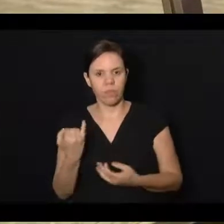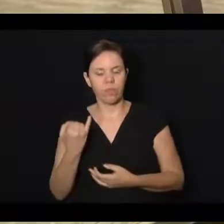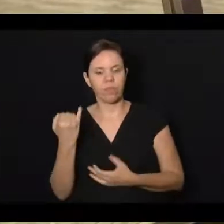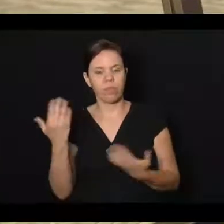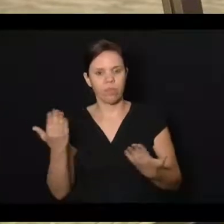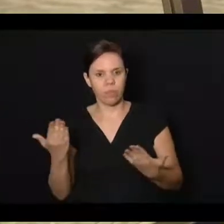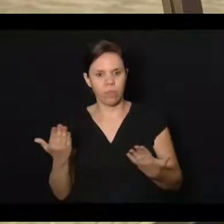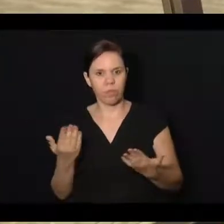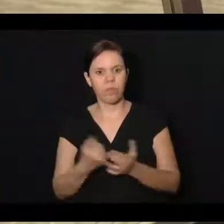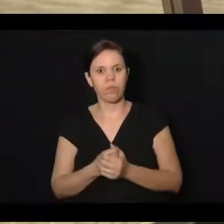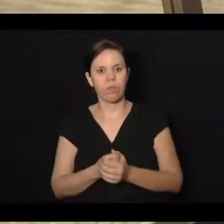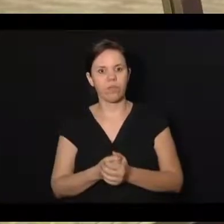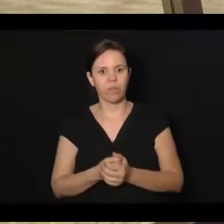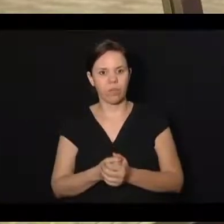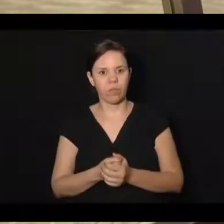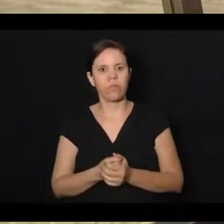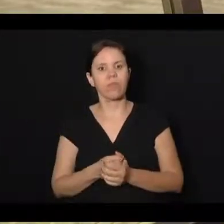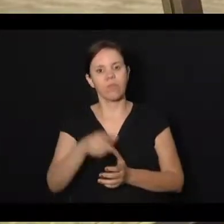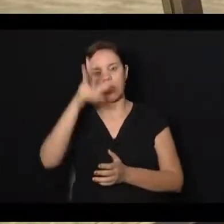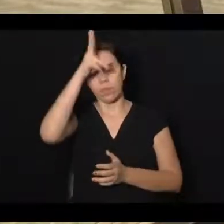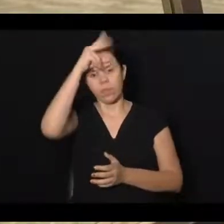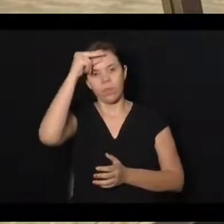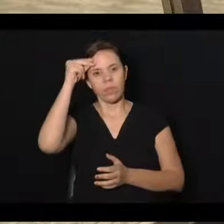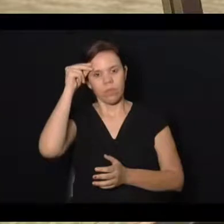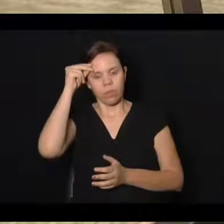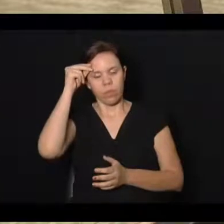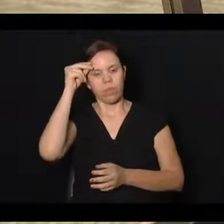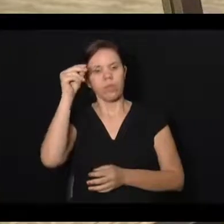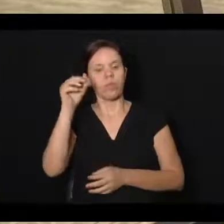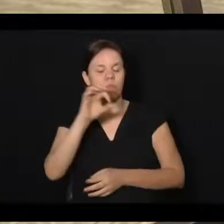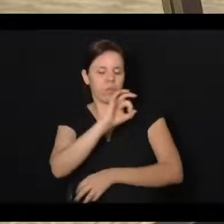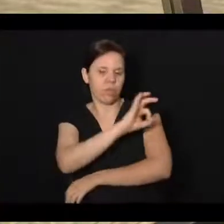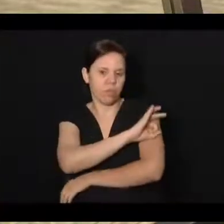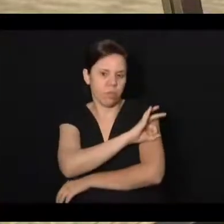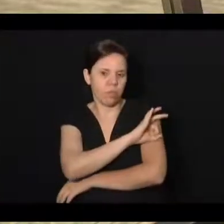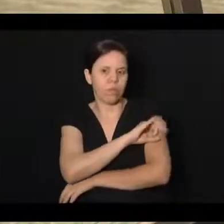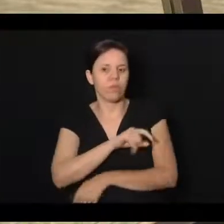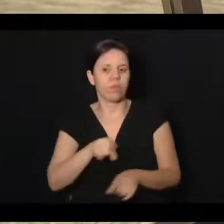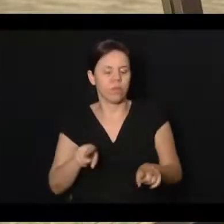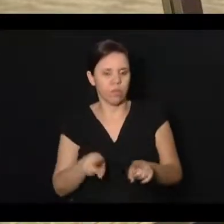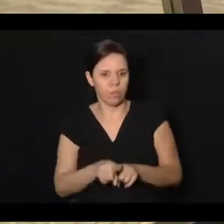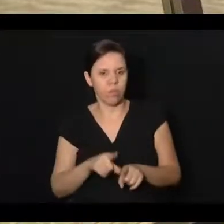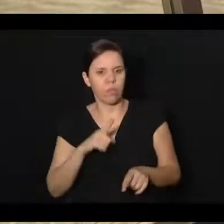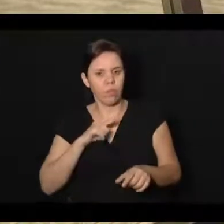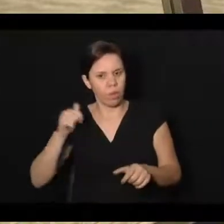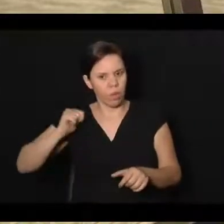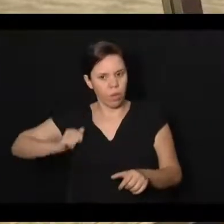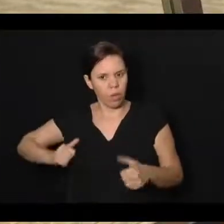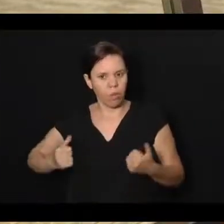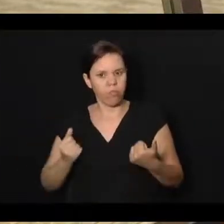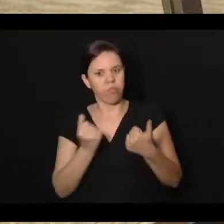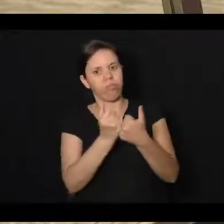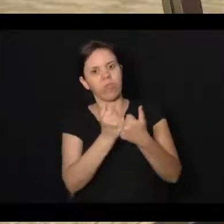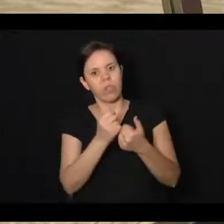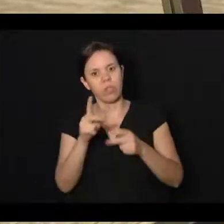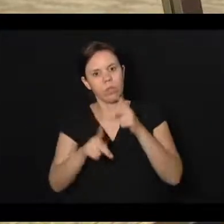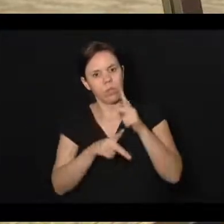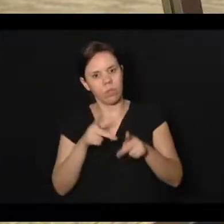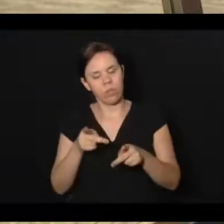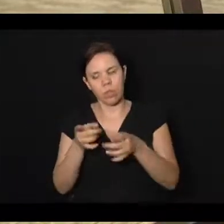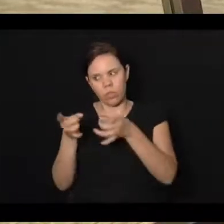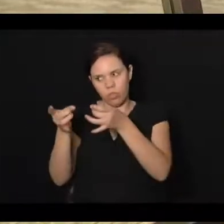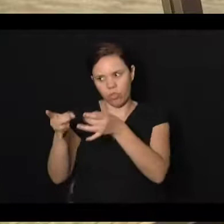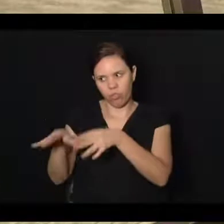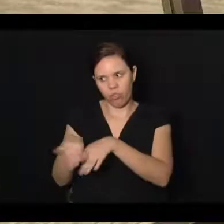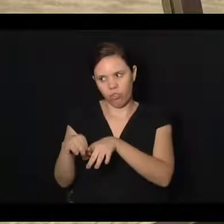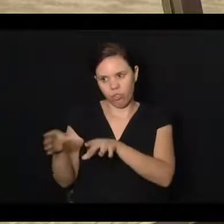inclusive que a prefeitura municipal ela dispõe de uma bolsa auxílio para tirar essas pessoas em situação de